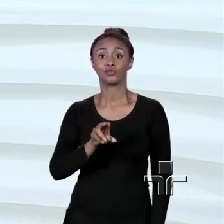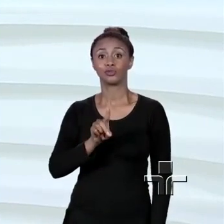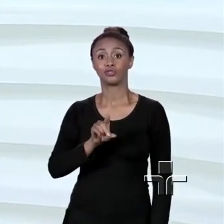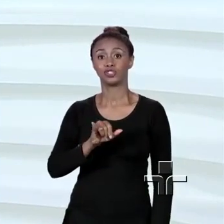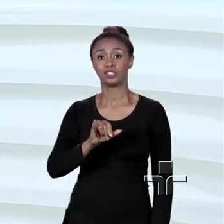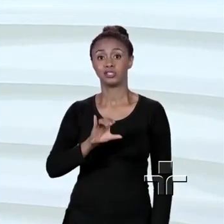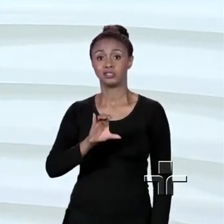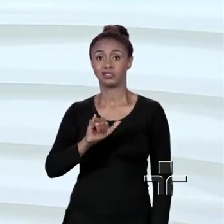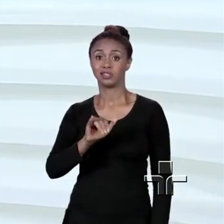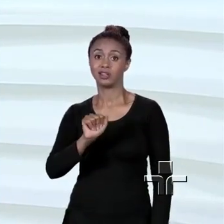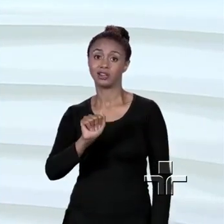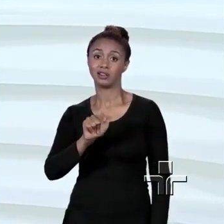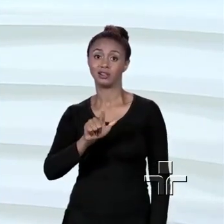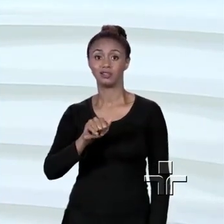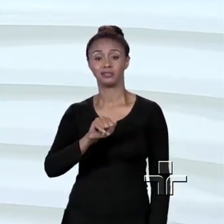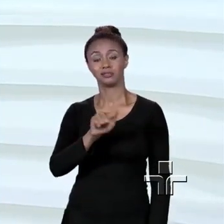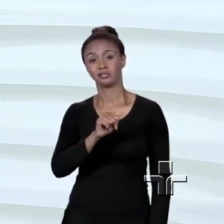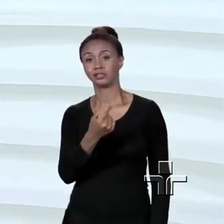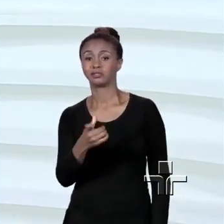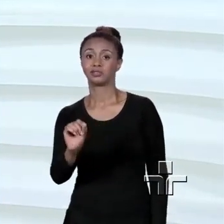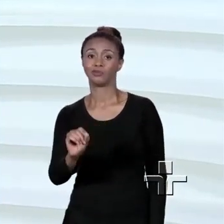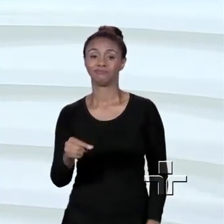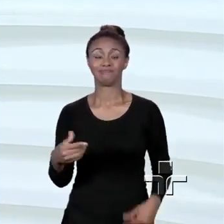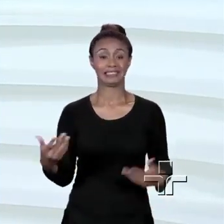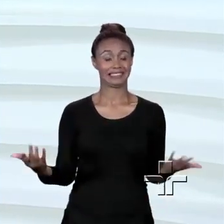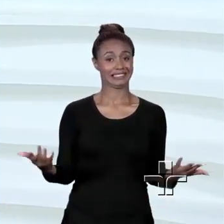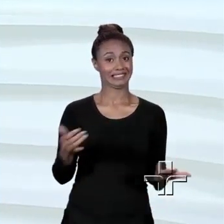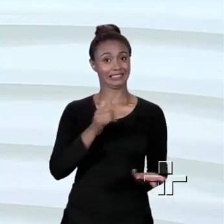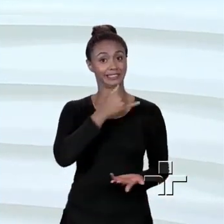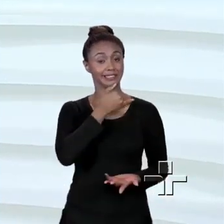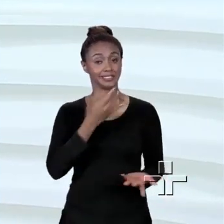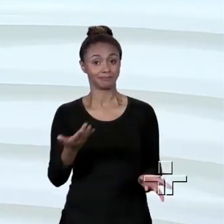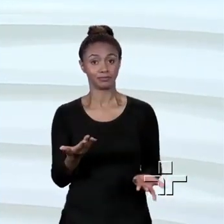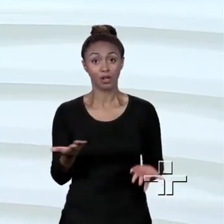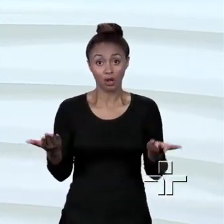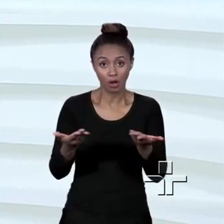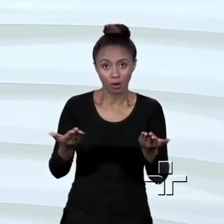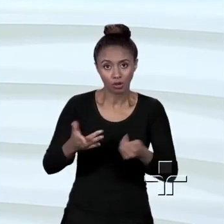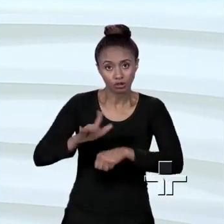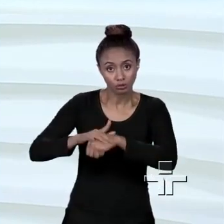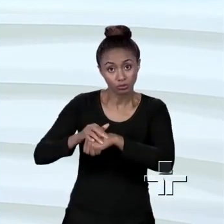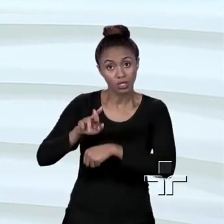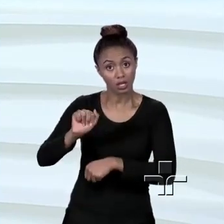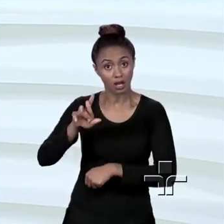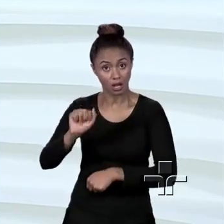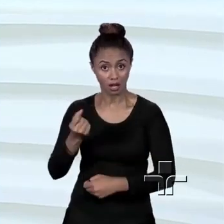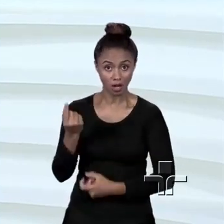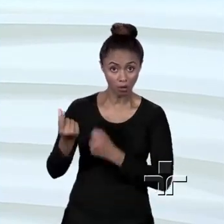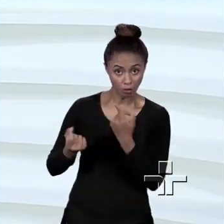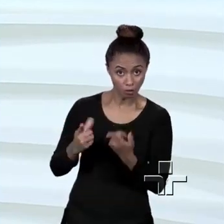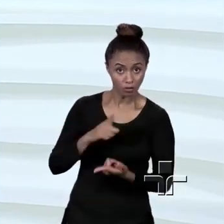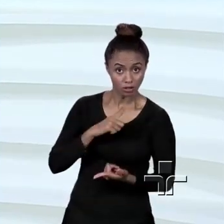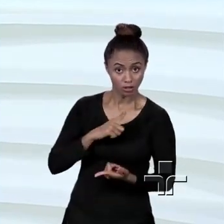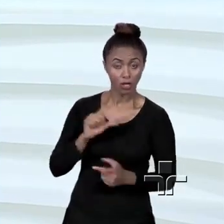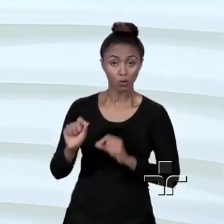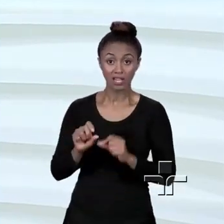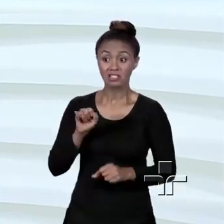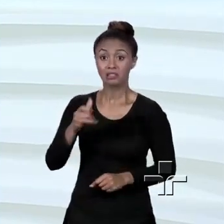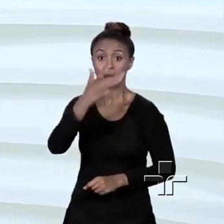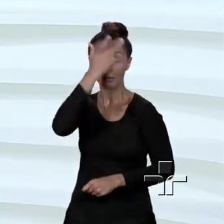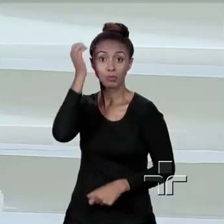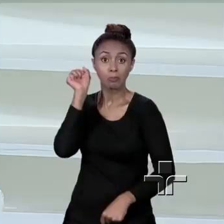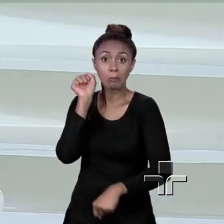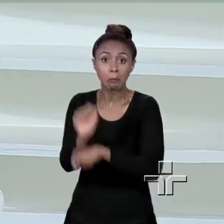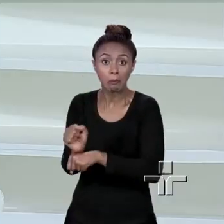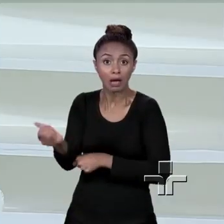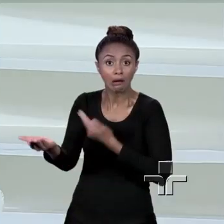política pública. Então, a gente tem doenças raras que, se a pessoa interrompe